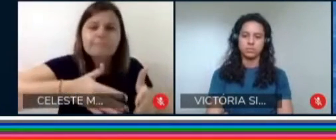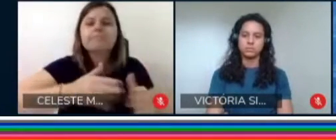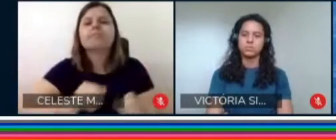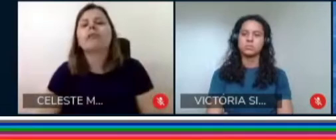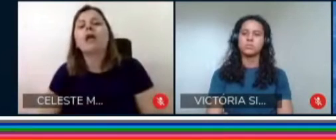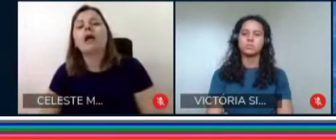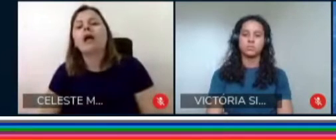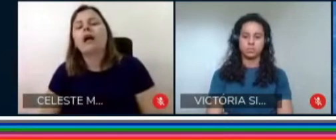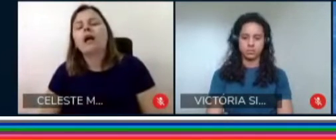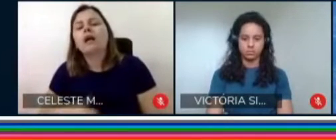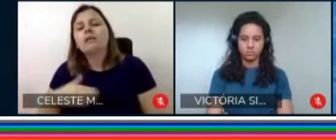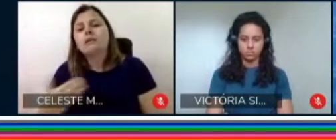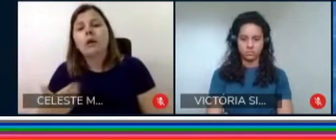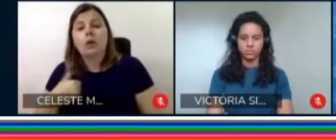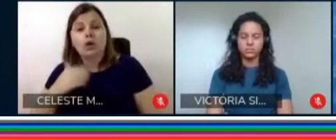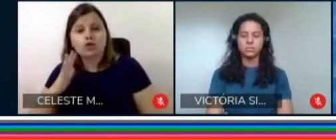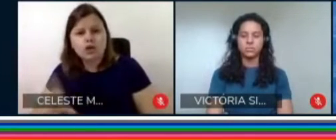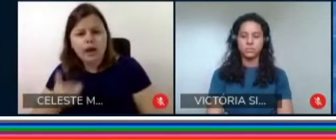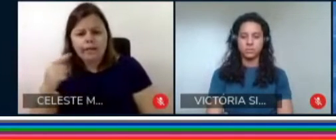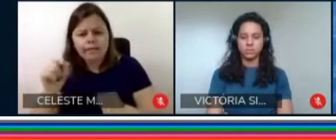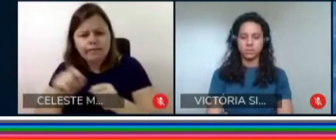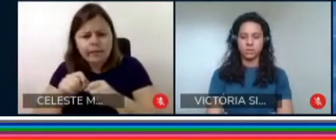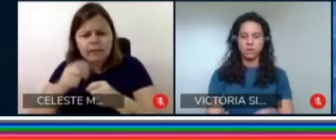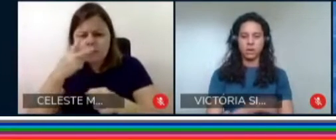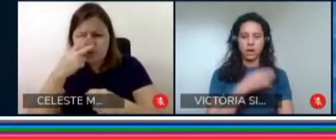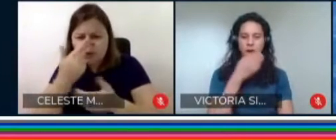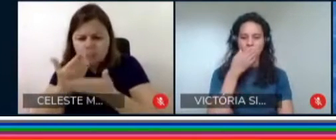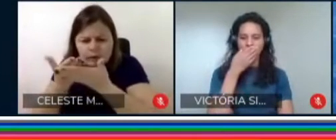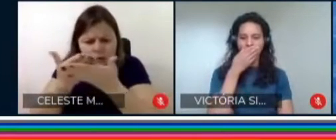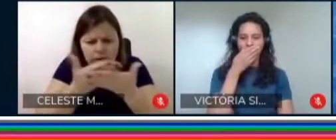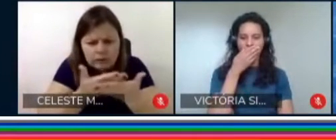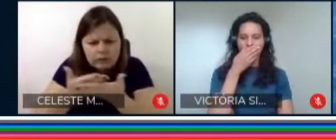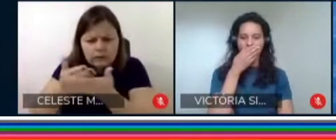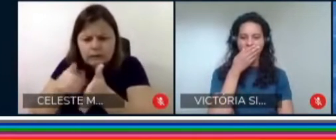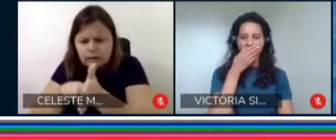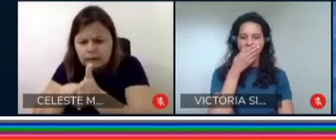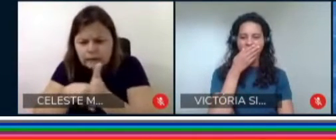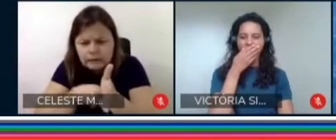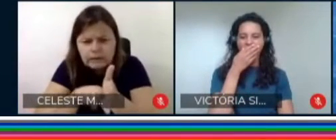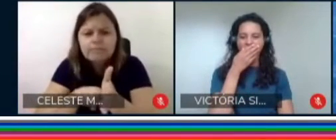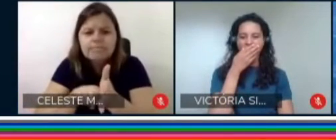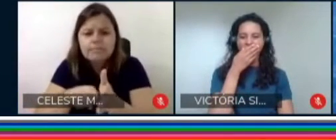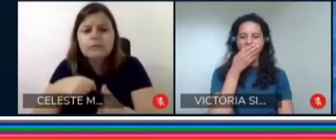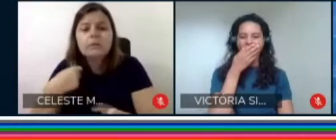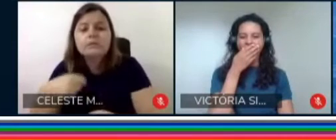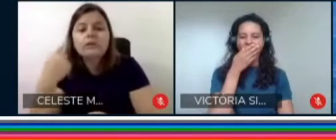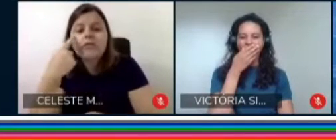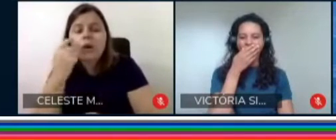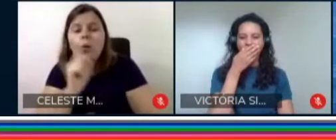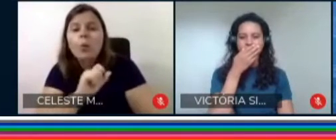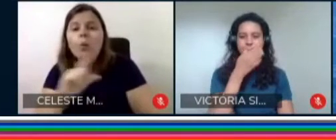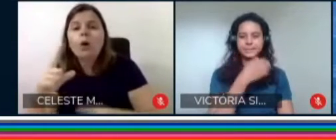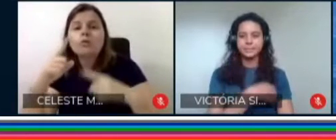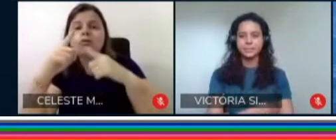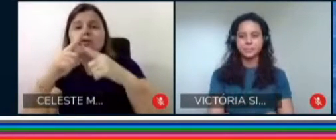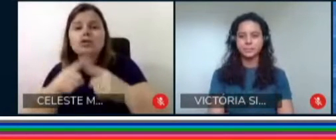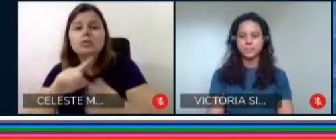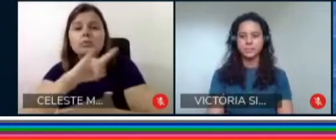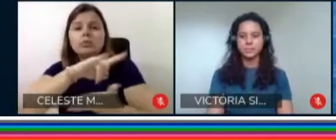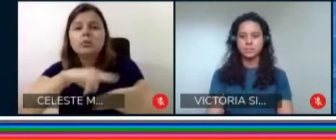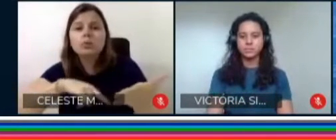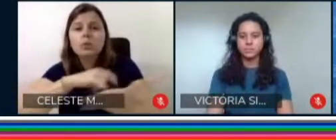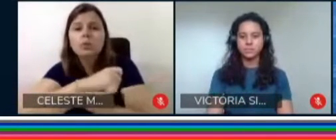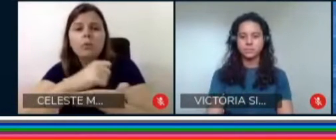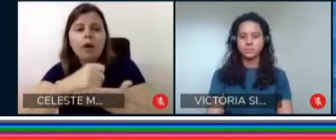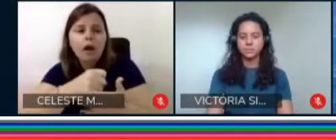fiz esse mapeamento, né, da minha pesquisa, eu preciso identificar os tipos de documentos que respondem melhor